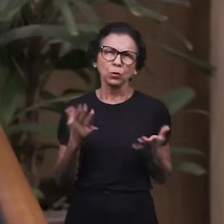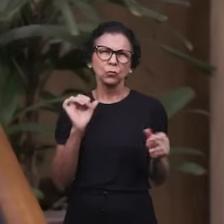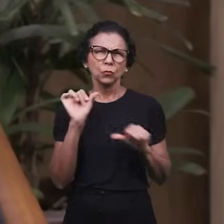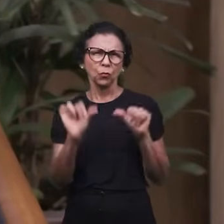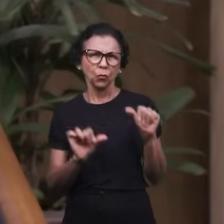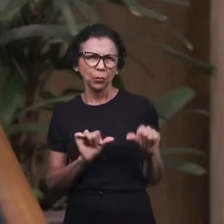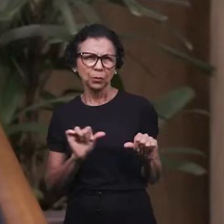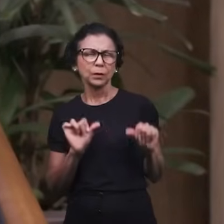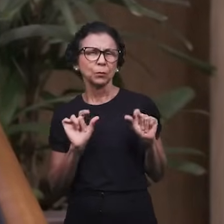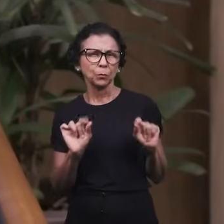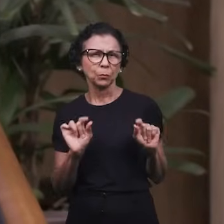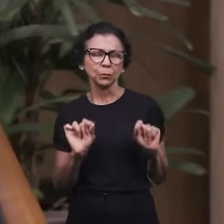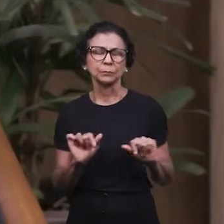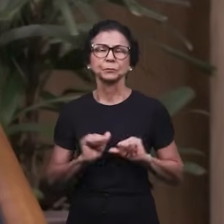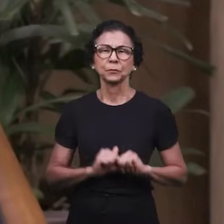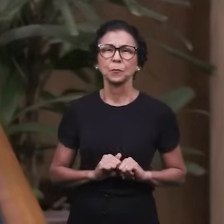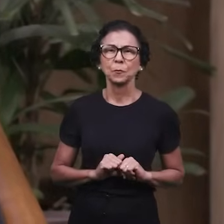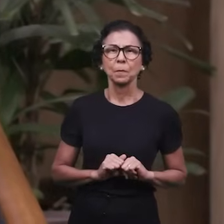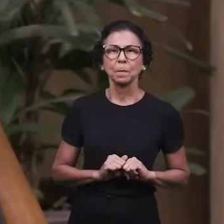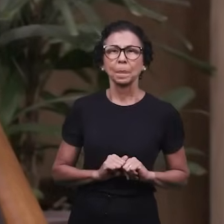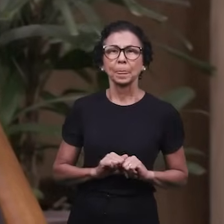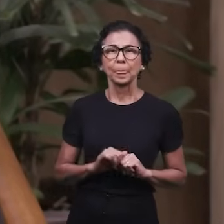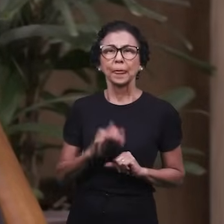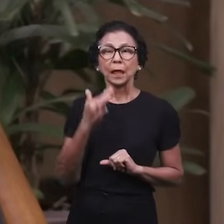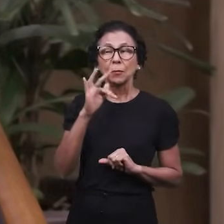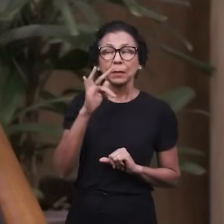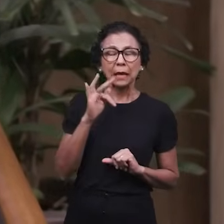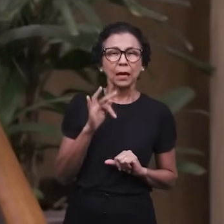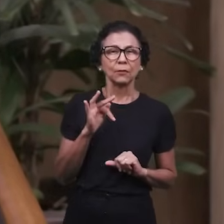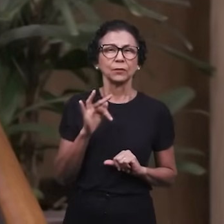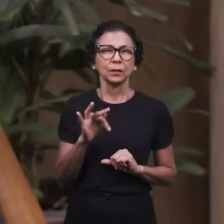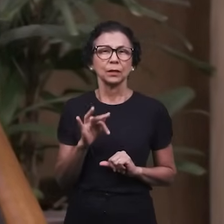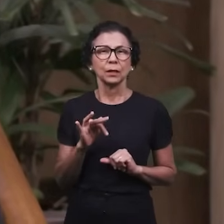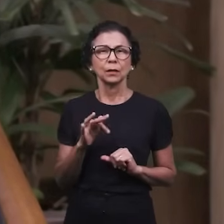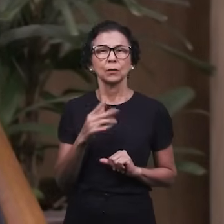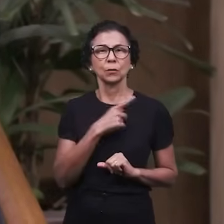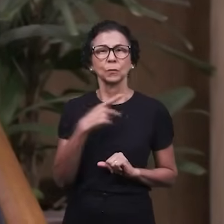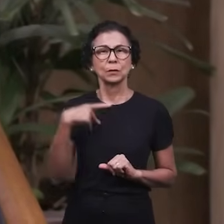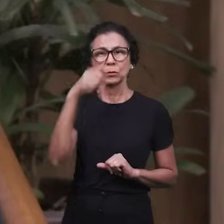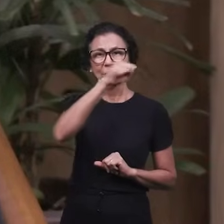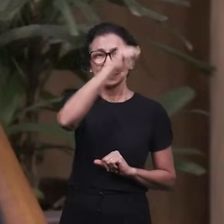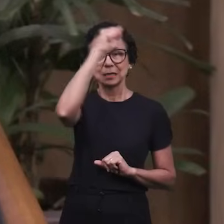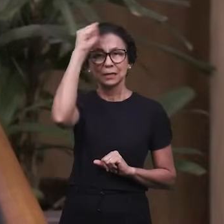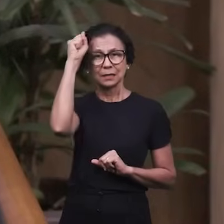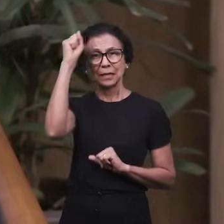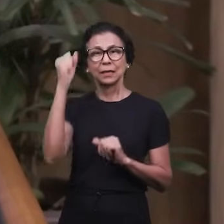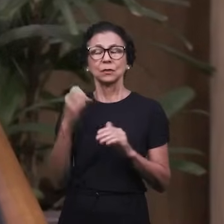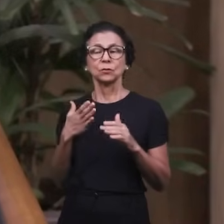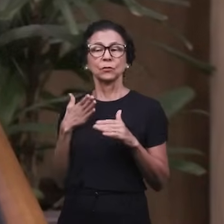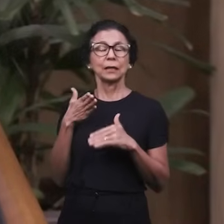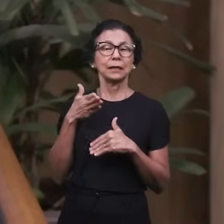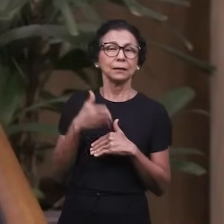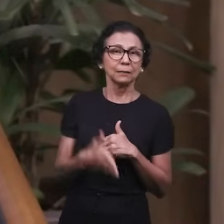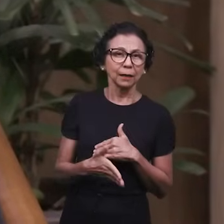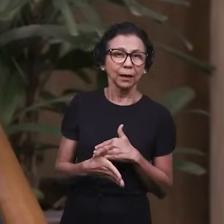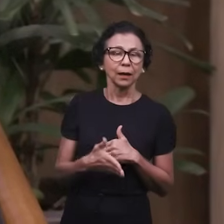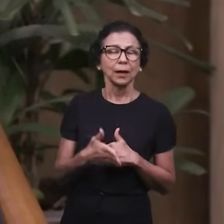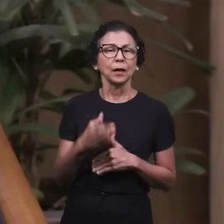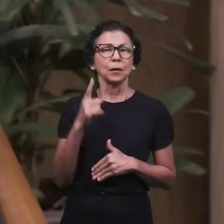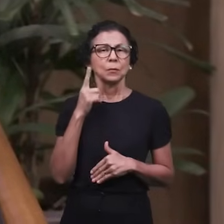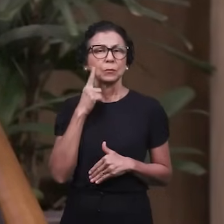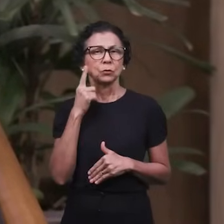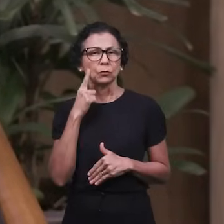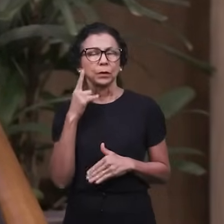pouco diferente hoje, é que daqui a pouquinho eu recebo o pastor Sérgio Souza para a gente tratar do assunto da última escola